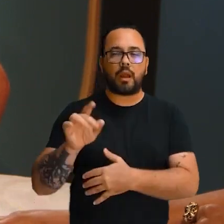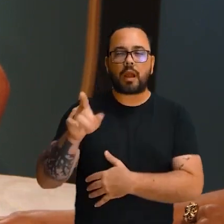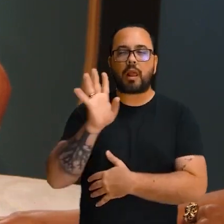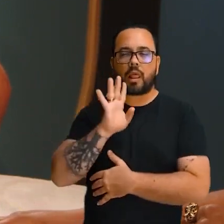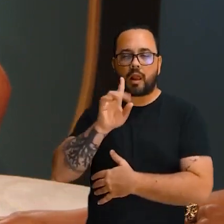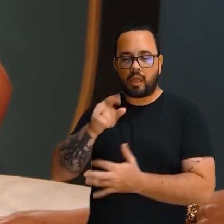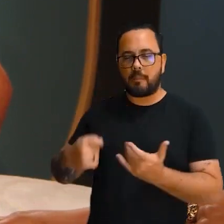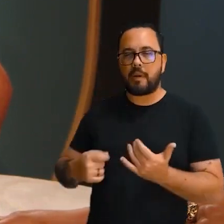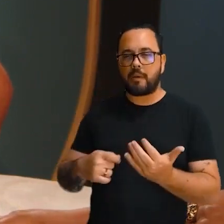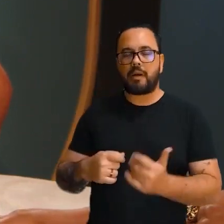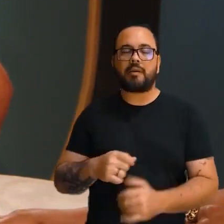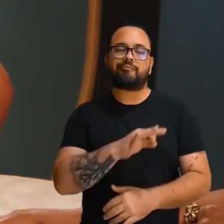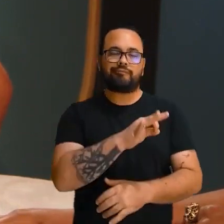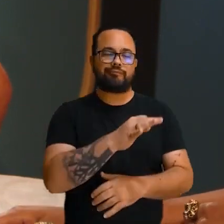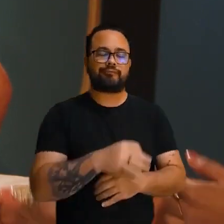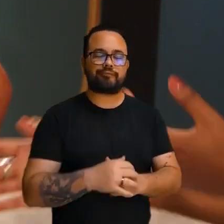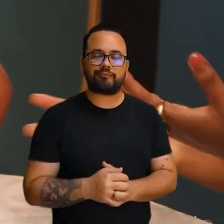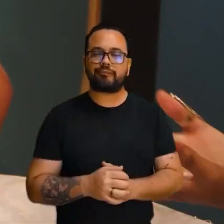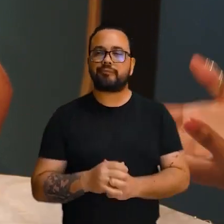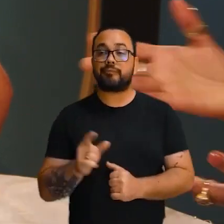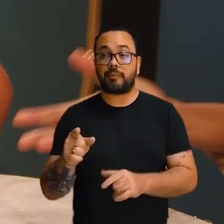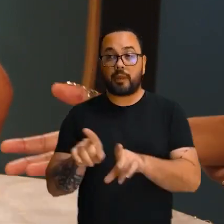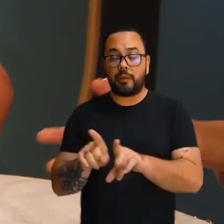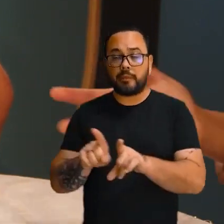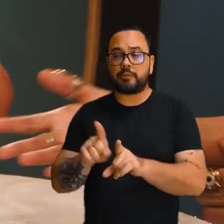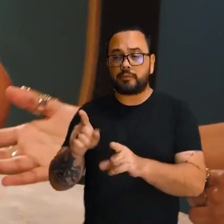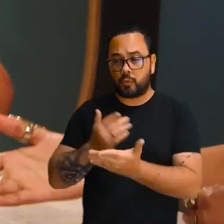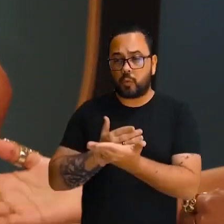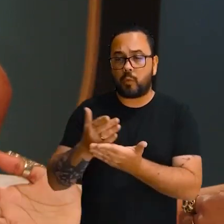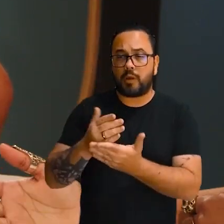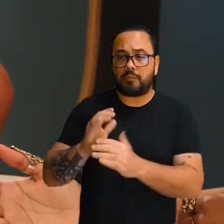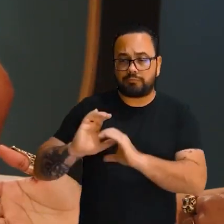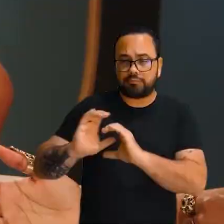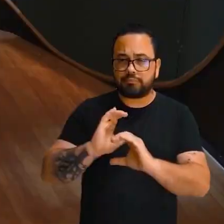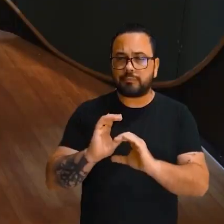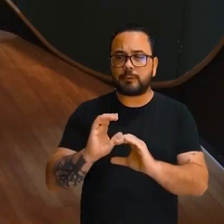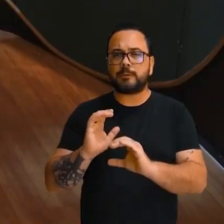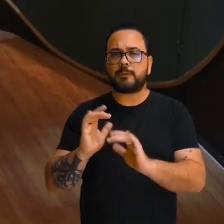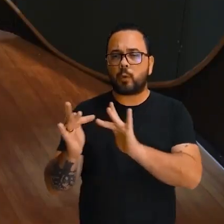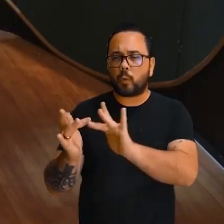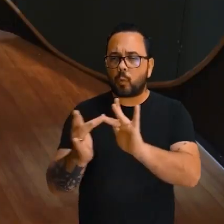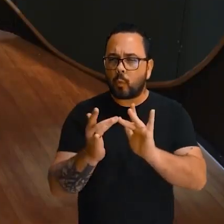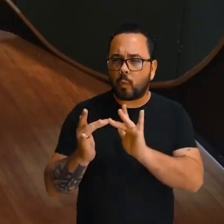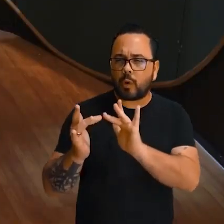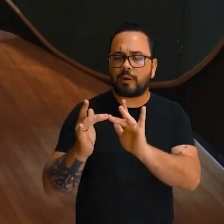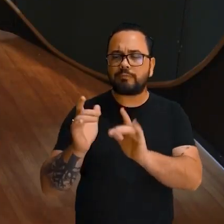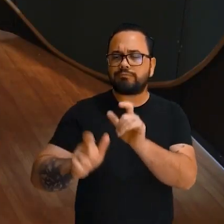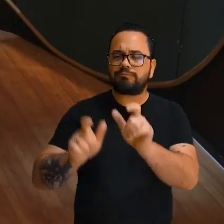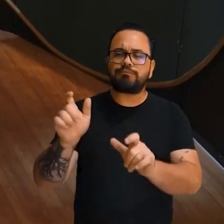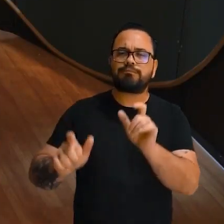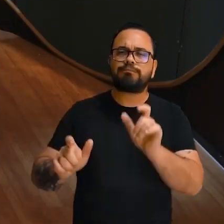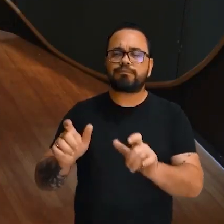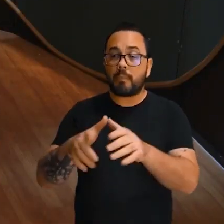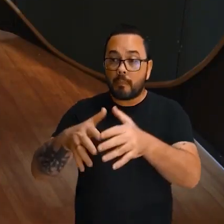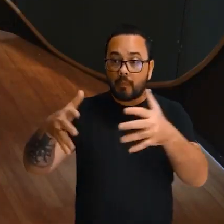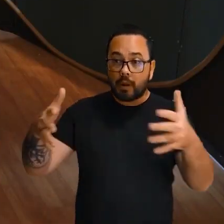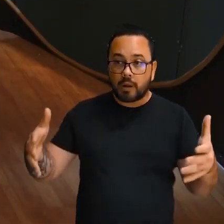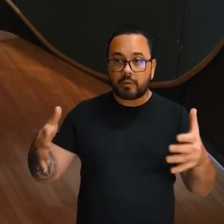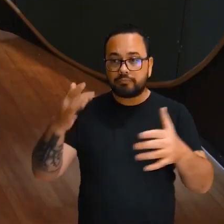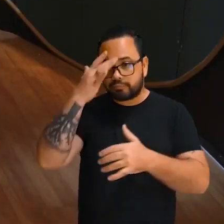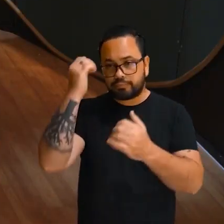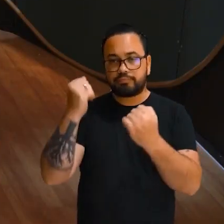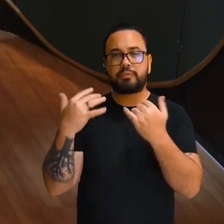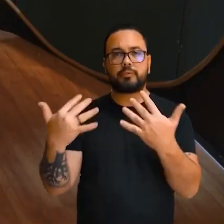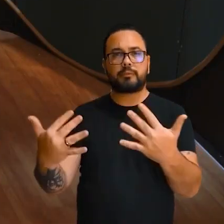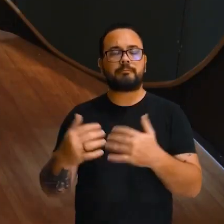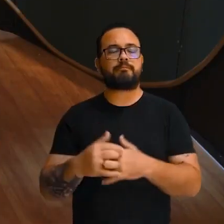isso aí, né? É isso aí, pô. Aí você também consegue se comunicar muito, com muita facilidade, com o grande público, né? É,